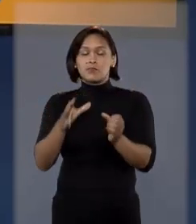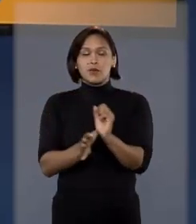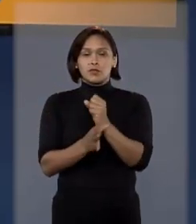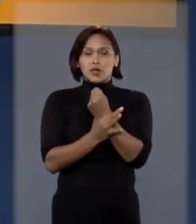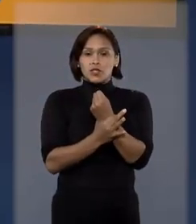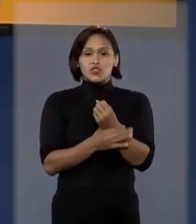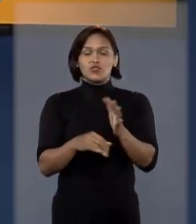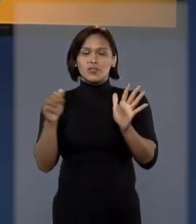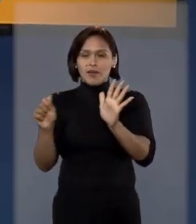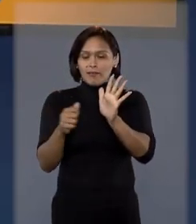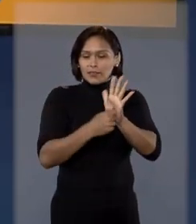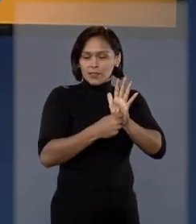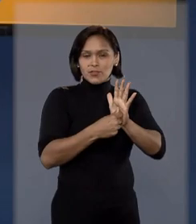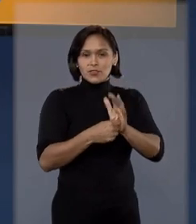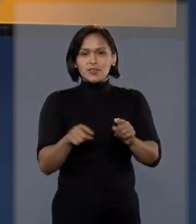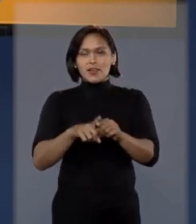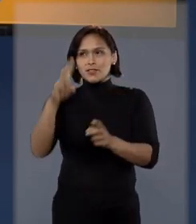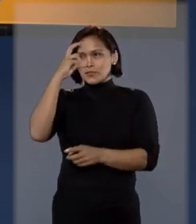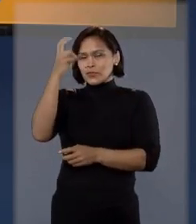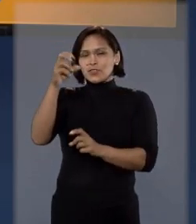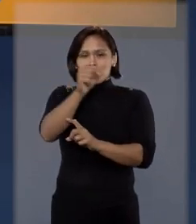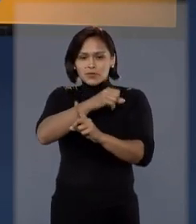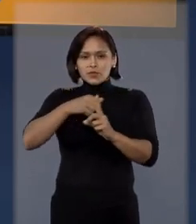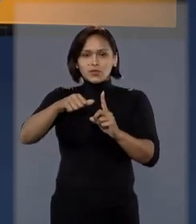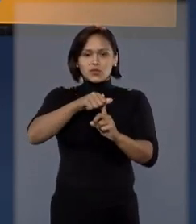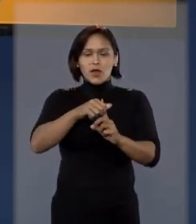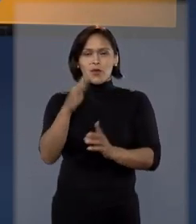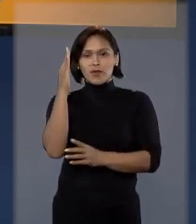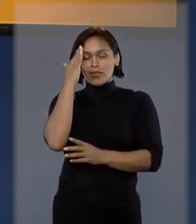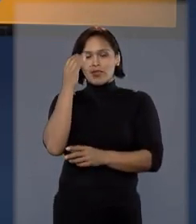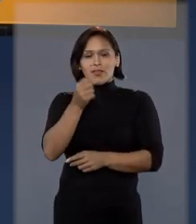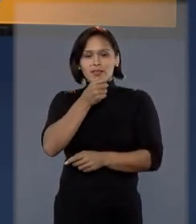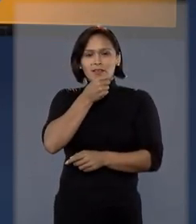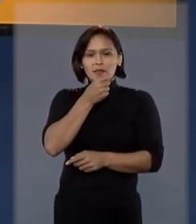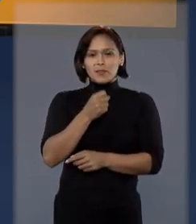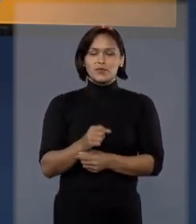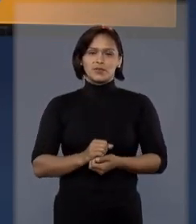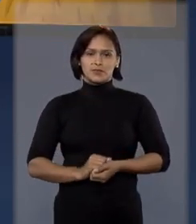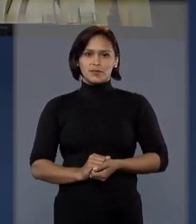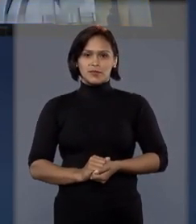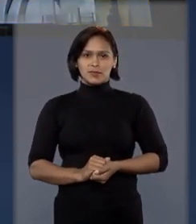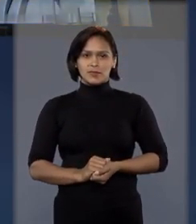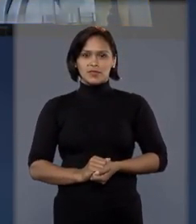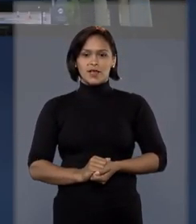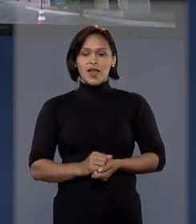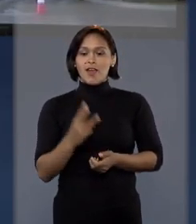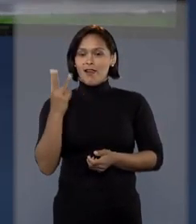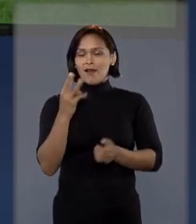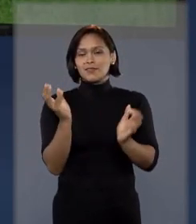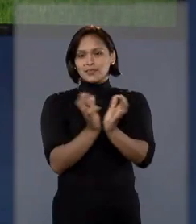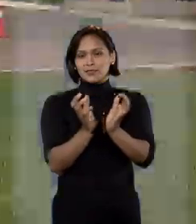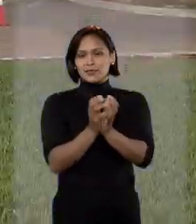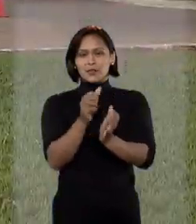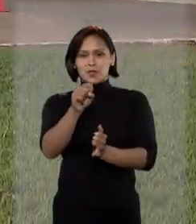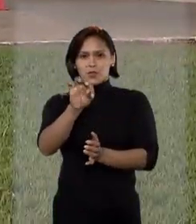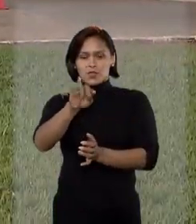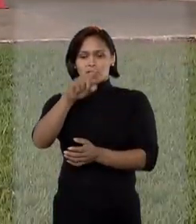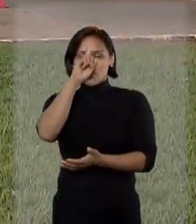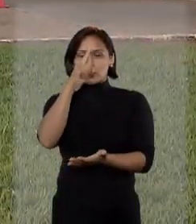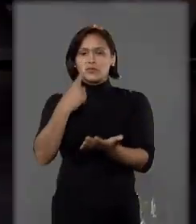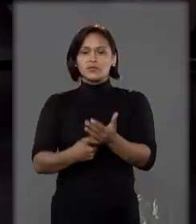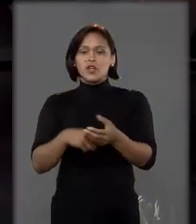à identidade social e cultural dos índios. Entenda na reportagem de Damaris Bubans. A terceira turma do